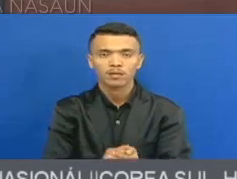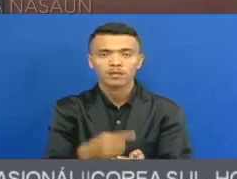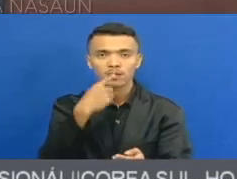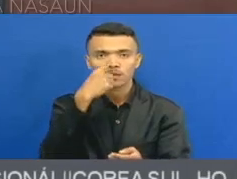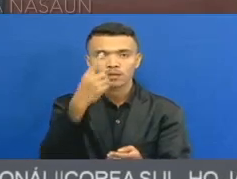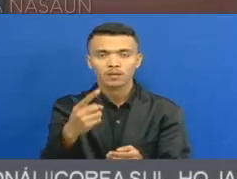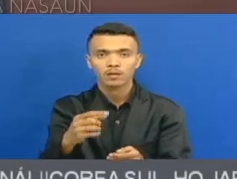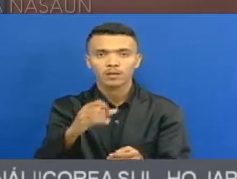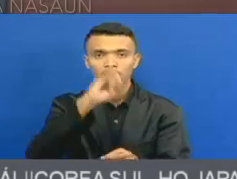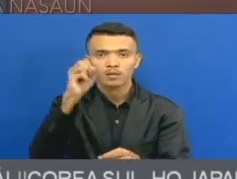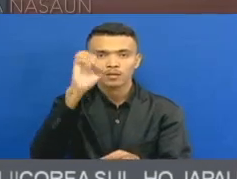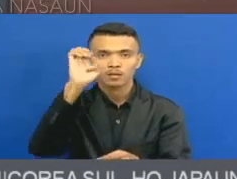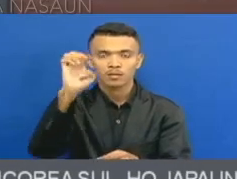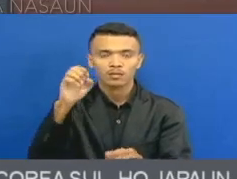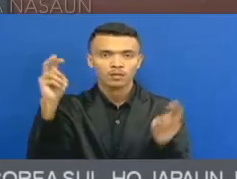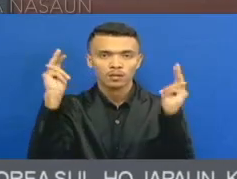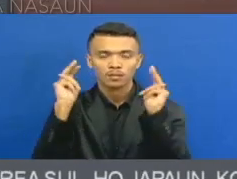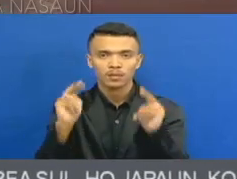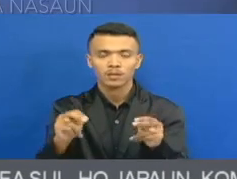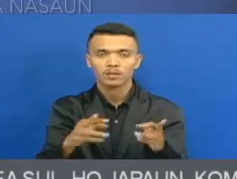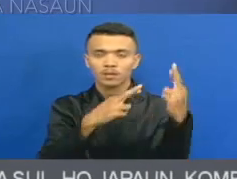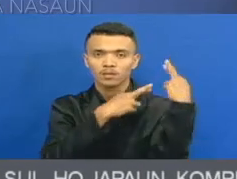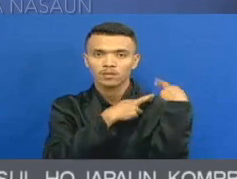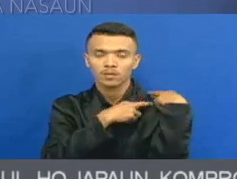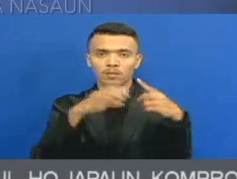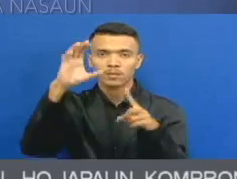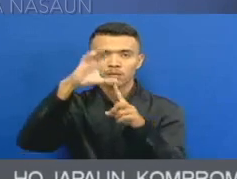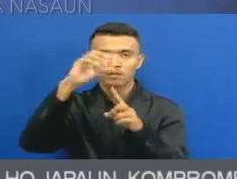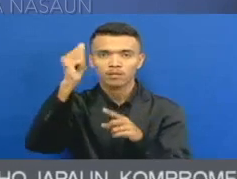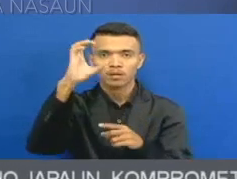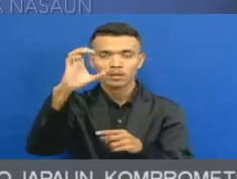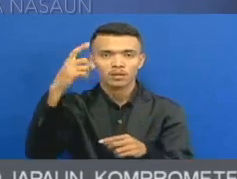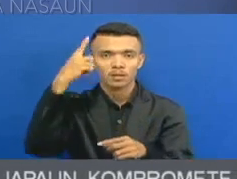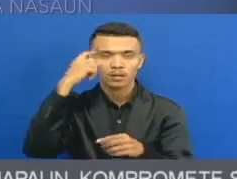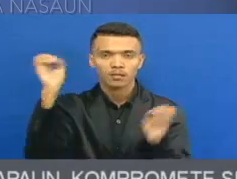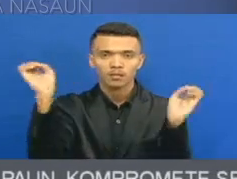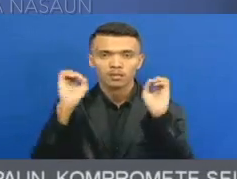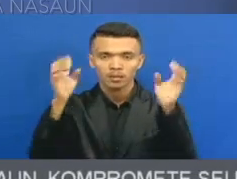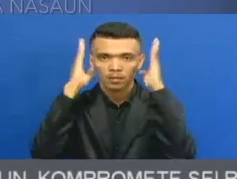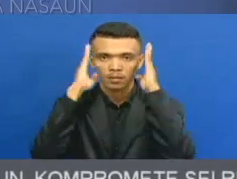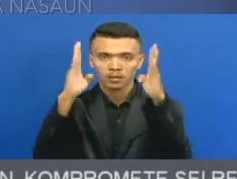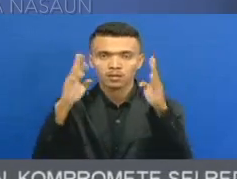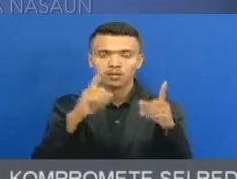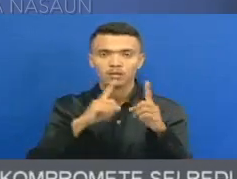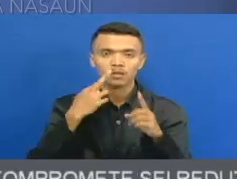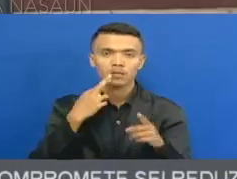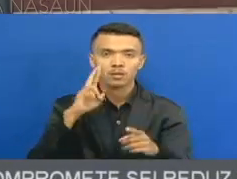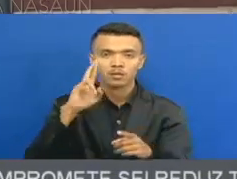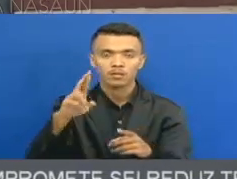considera José Ximenes la merece assumir cargo comissário CAC. Também se la sério resolve caso